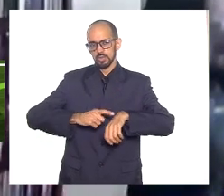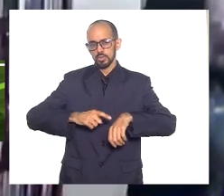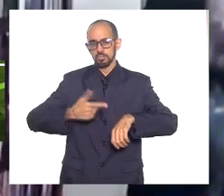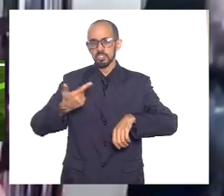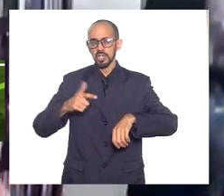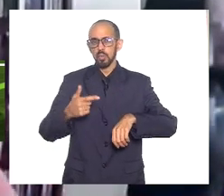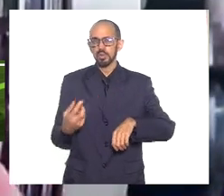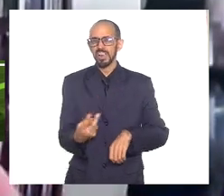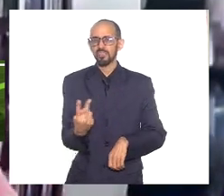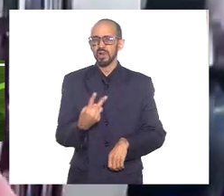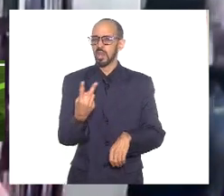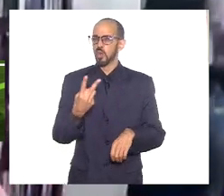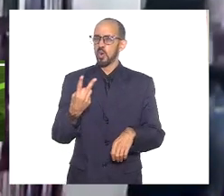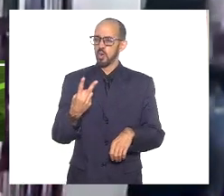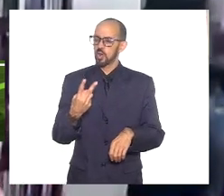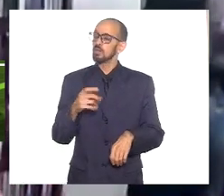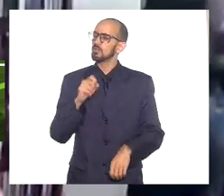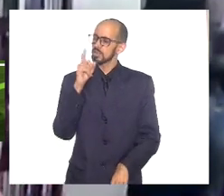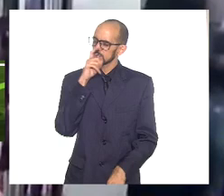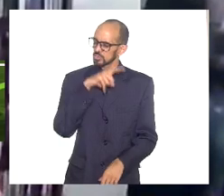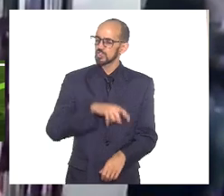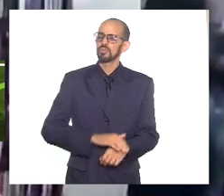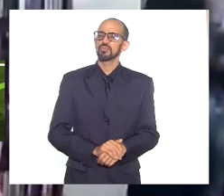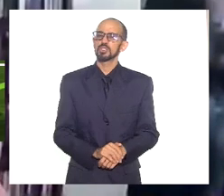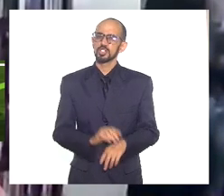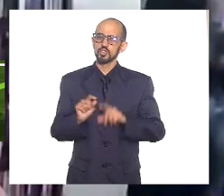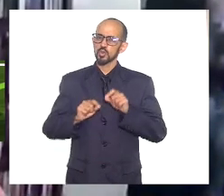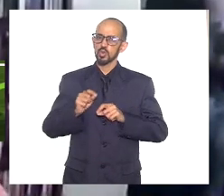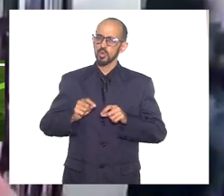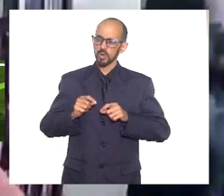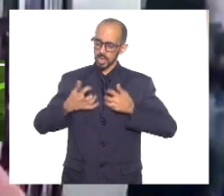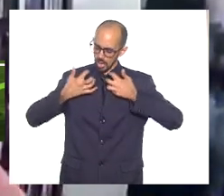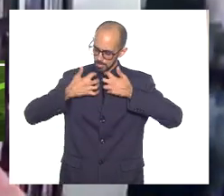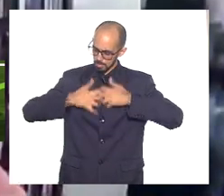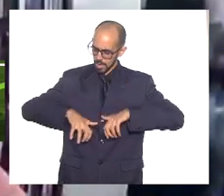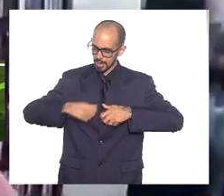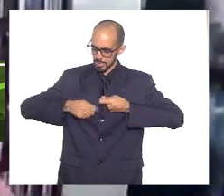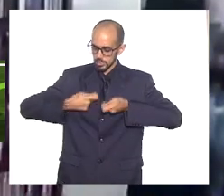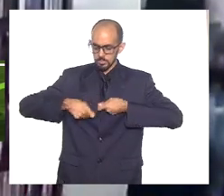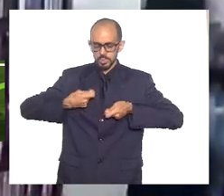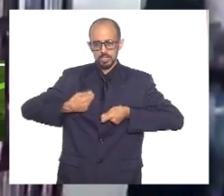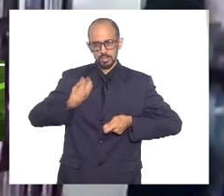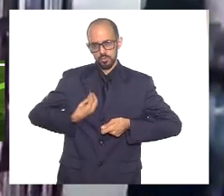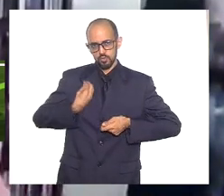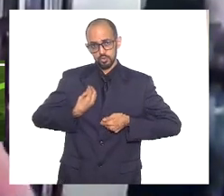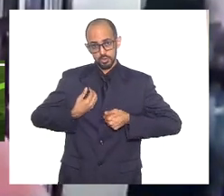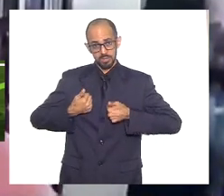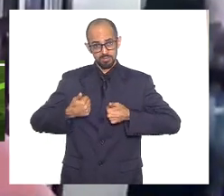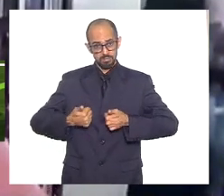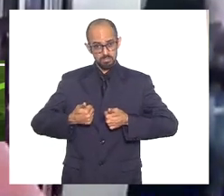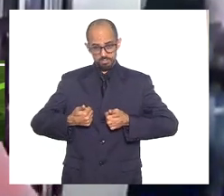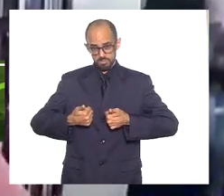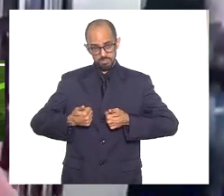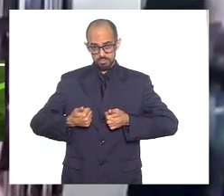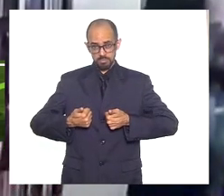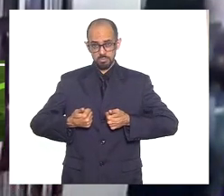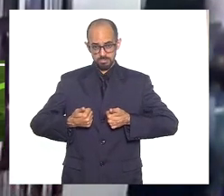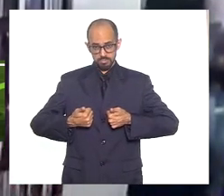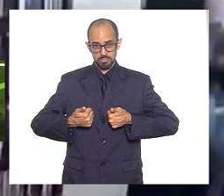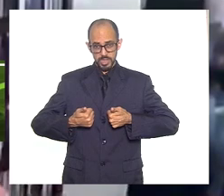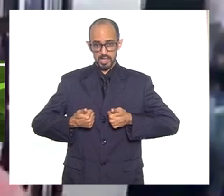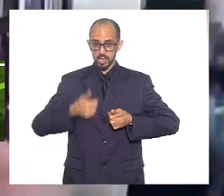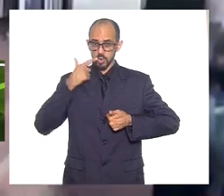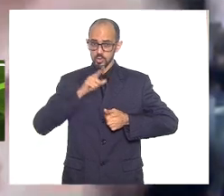servidor público, fica difícil a máquina administrativa funcionar a contento e cumprindo a sua